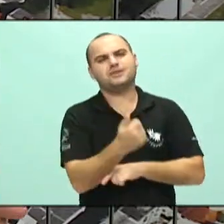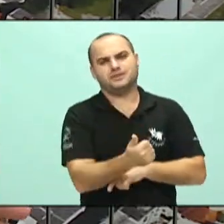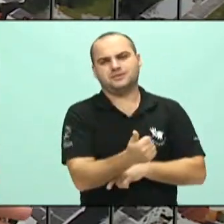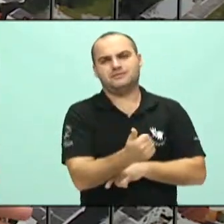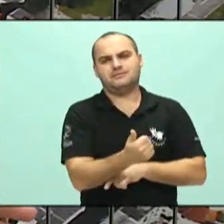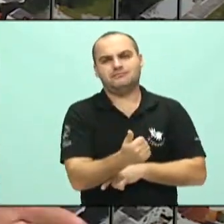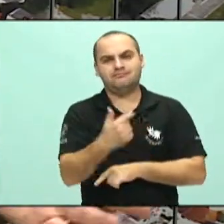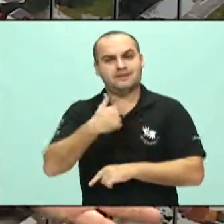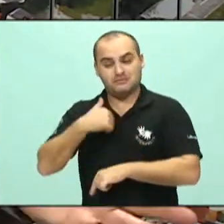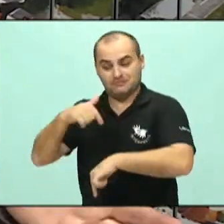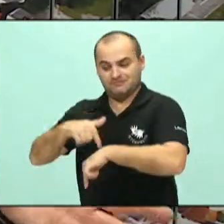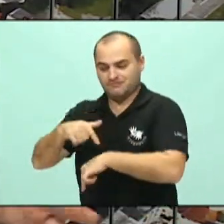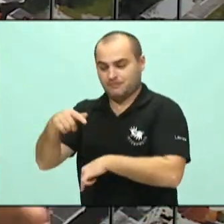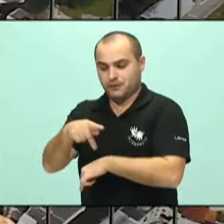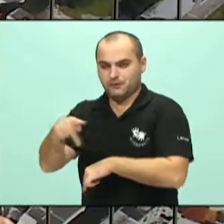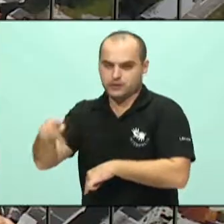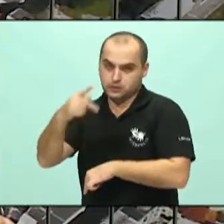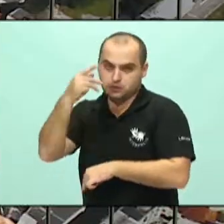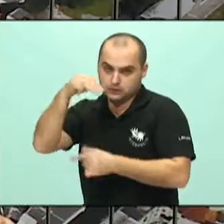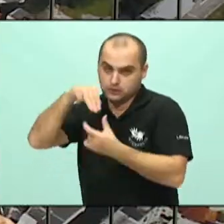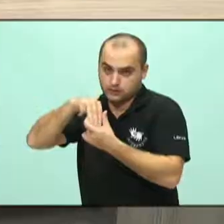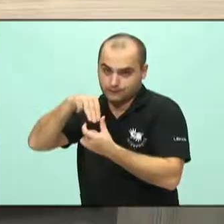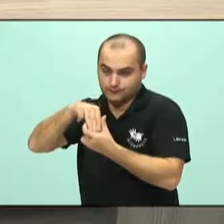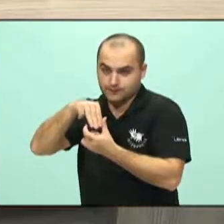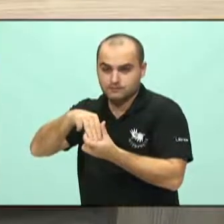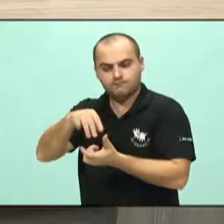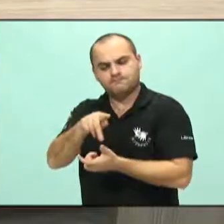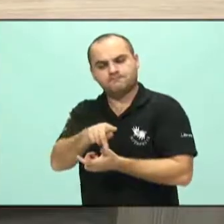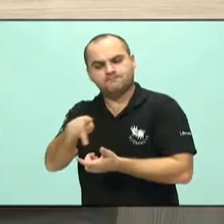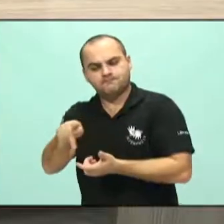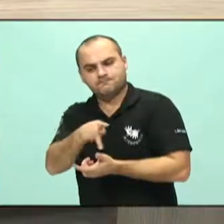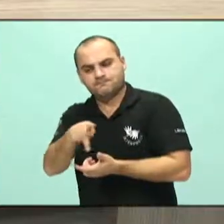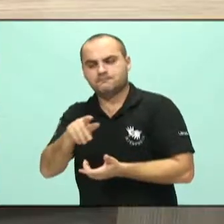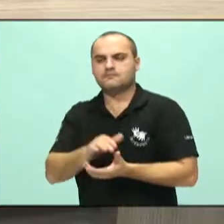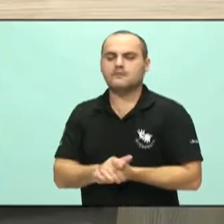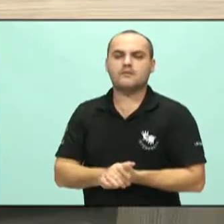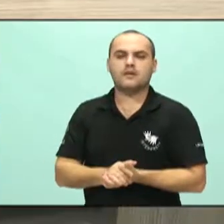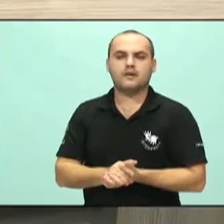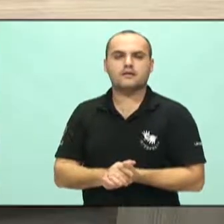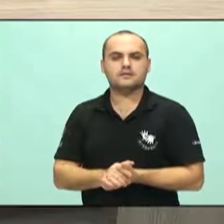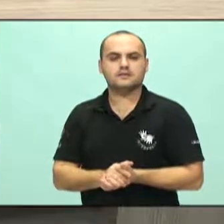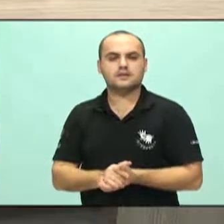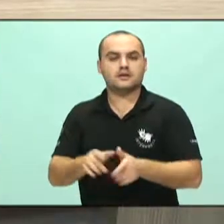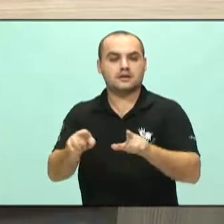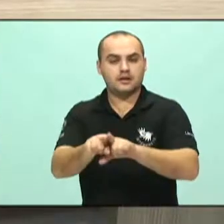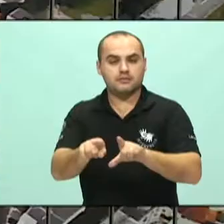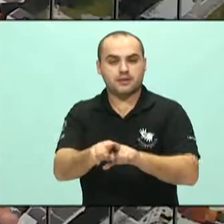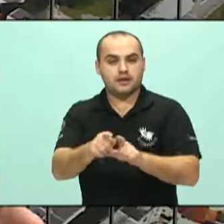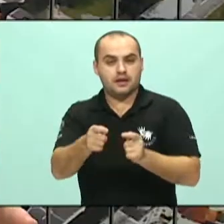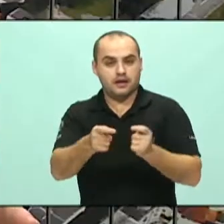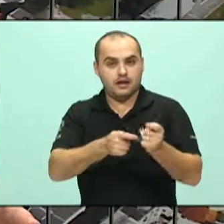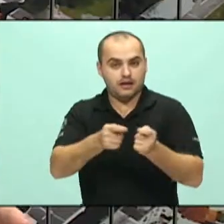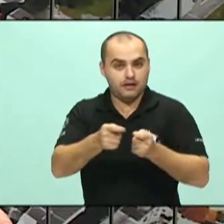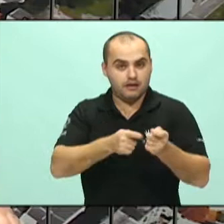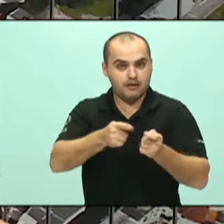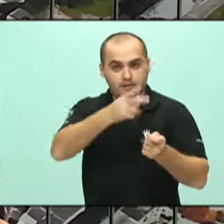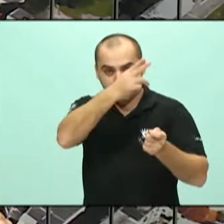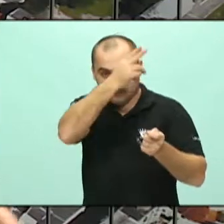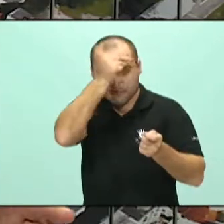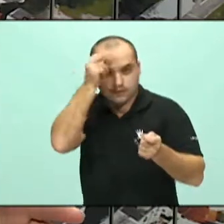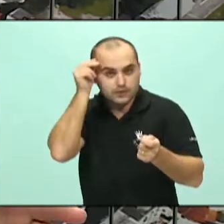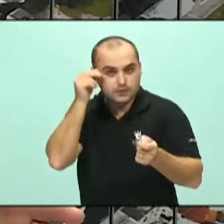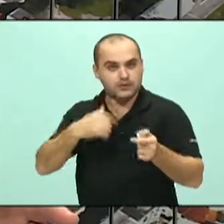era professor da Univale, não é? Eu era administrador público, trabalhava